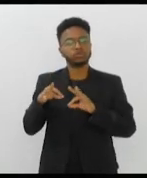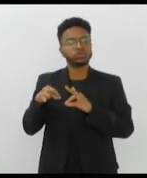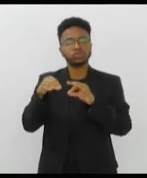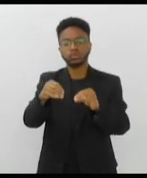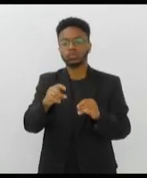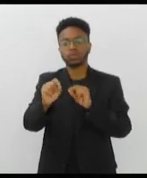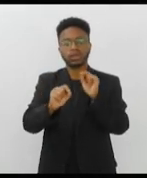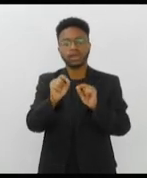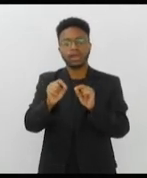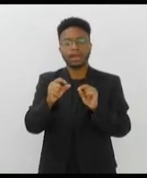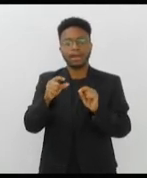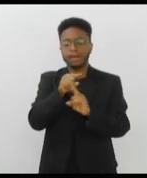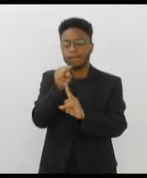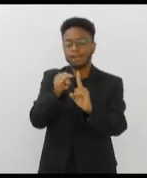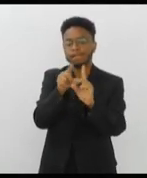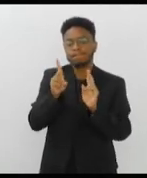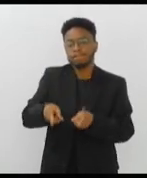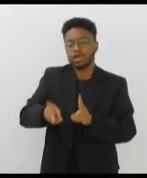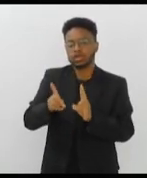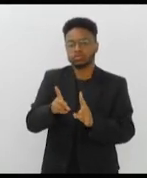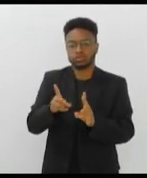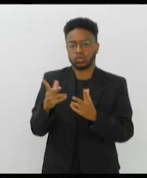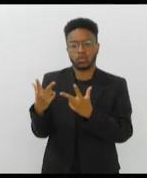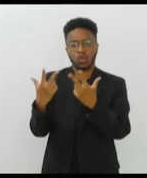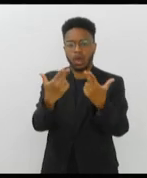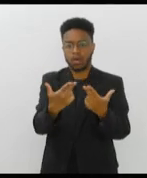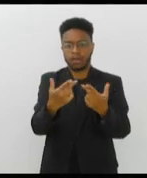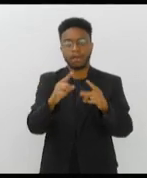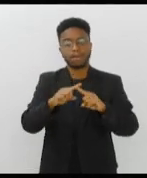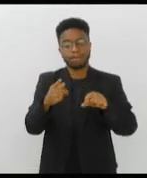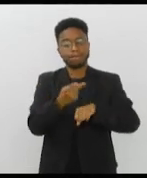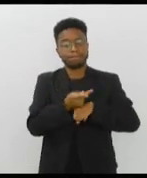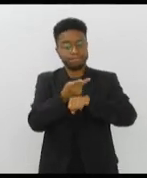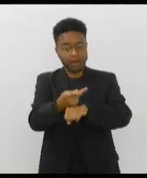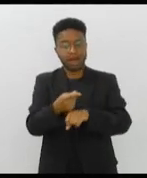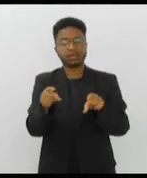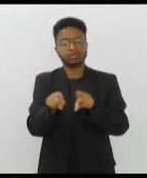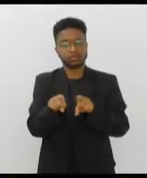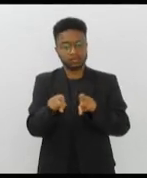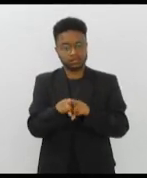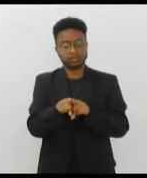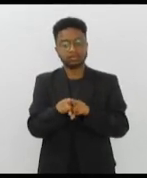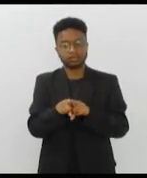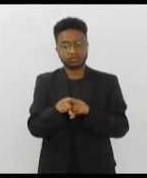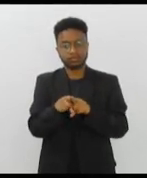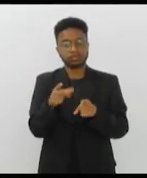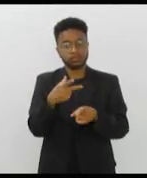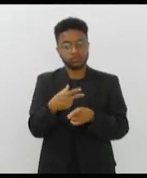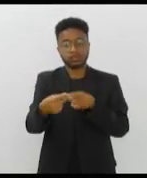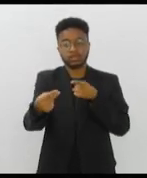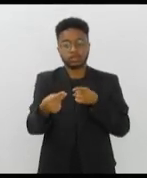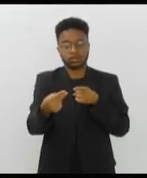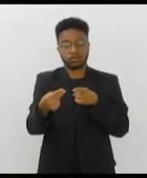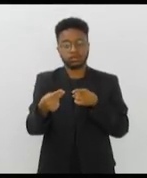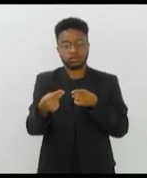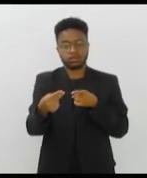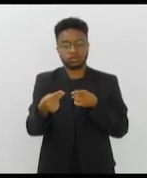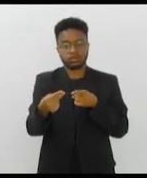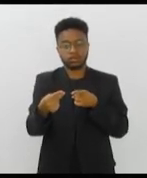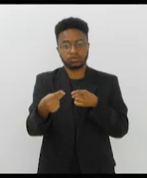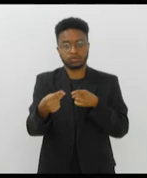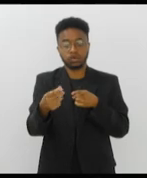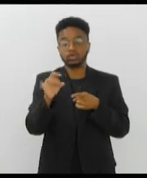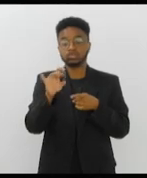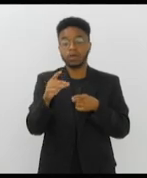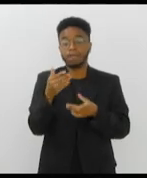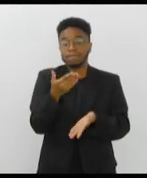no mesmo propósito. E foi uma prata com apenas uma